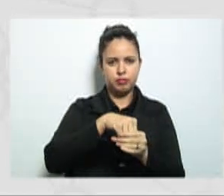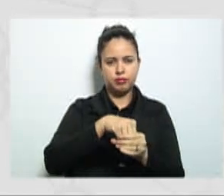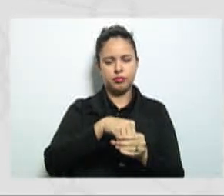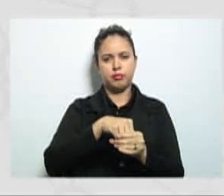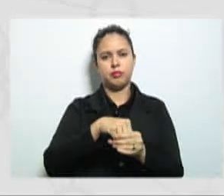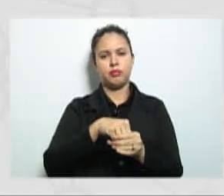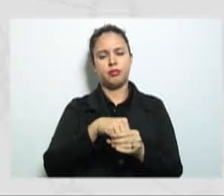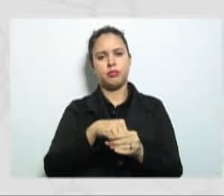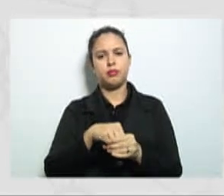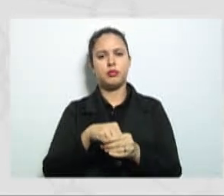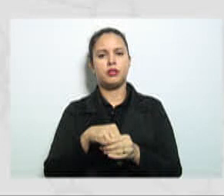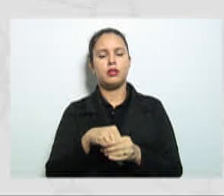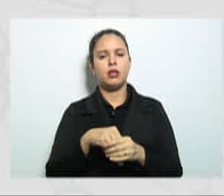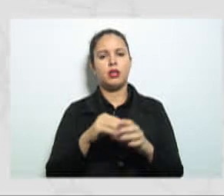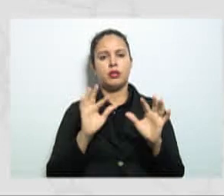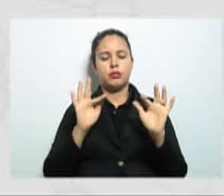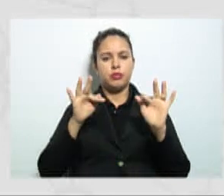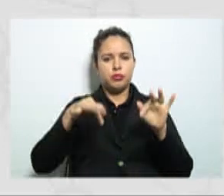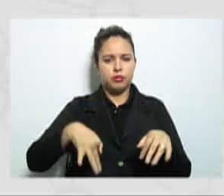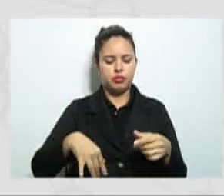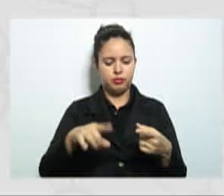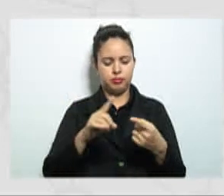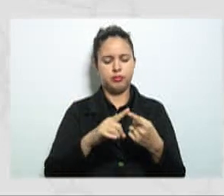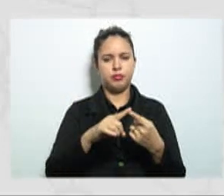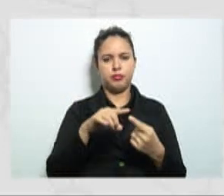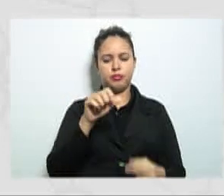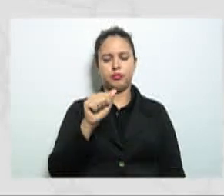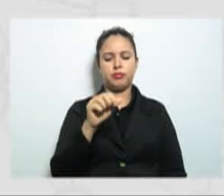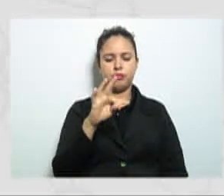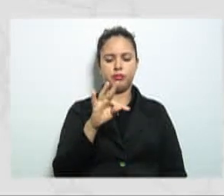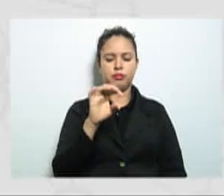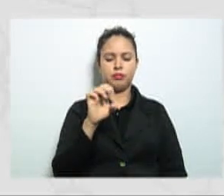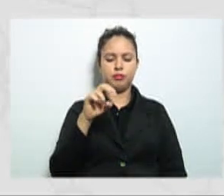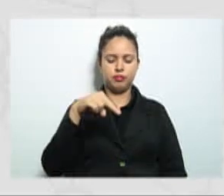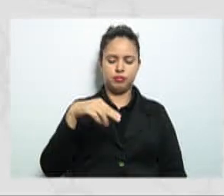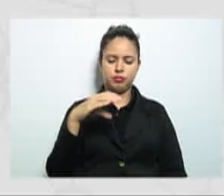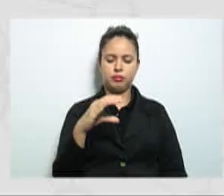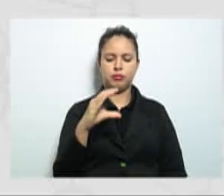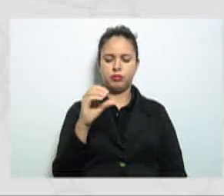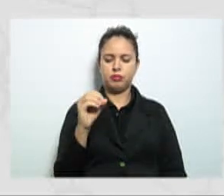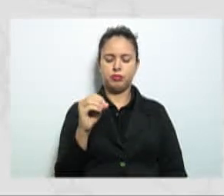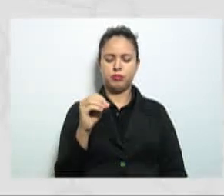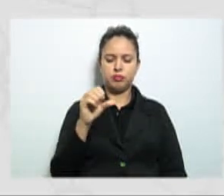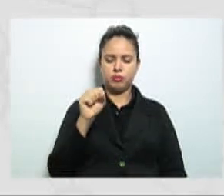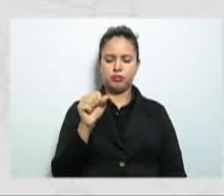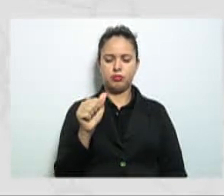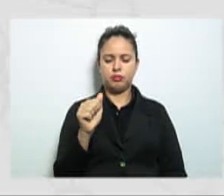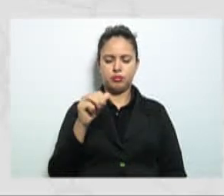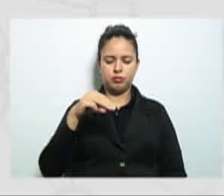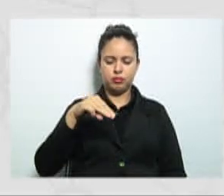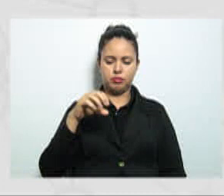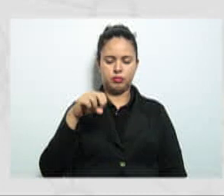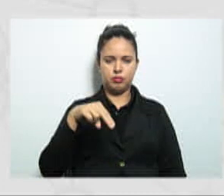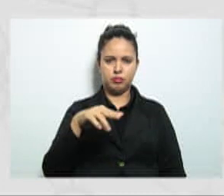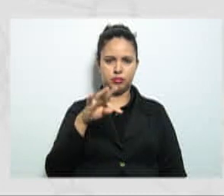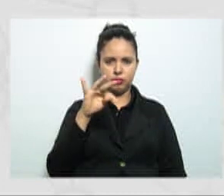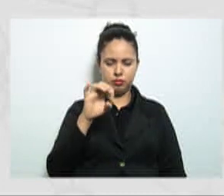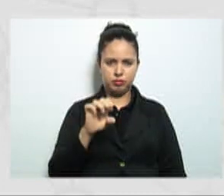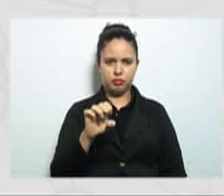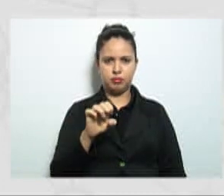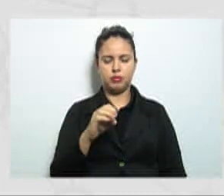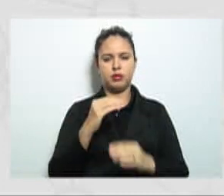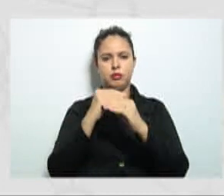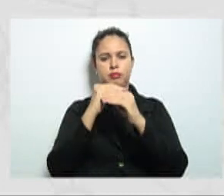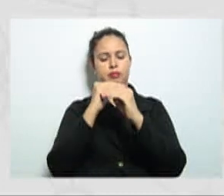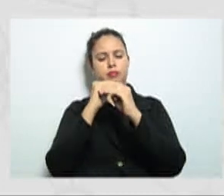por que usou atenciosamente? Porque o diretor de ensino, ele está escrevendo para uma pessoa que tem um cargo inferior ao dele, por isso